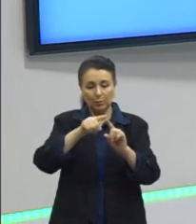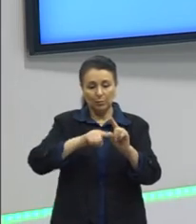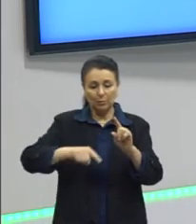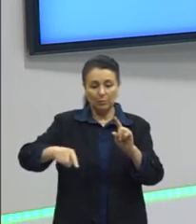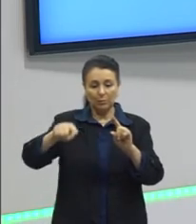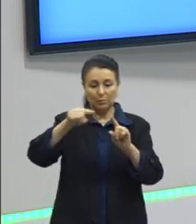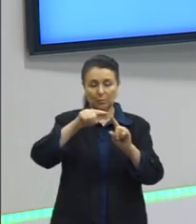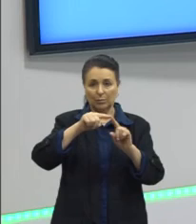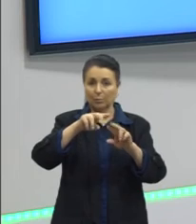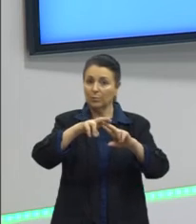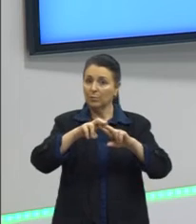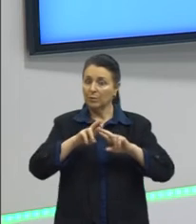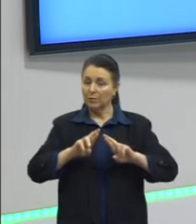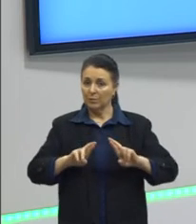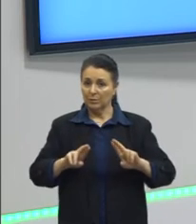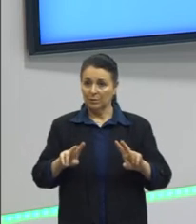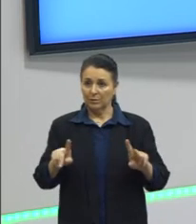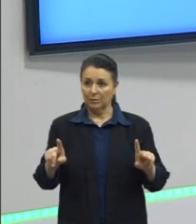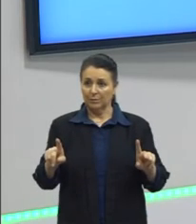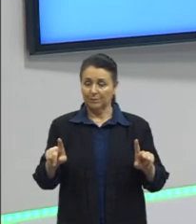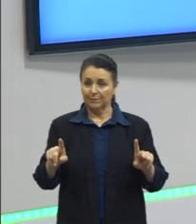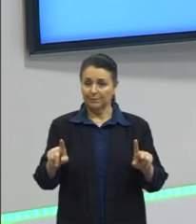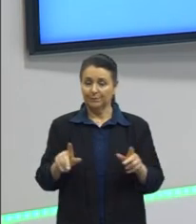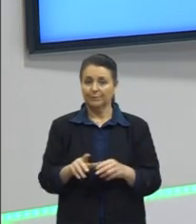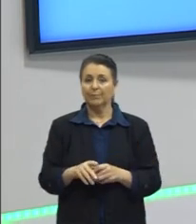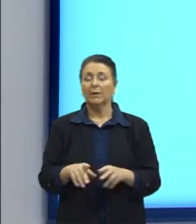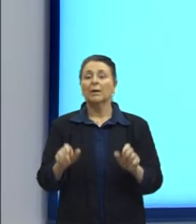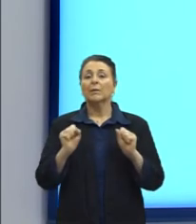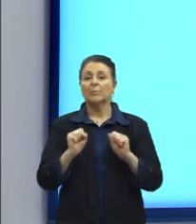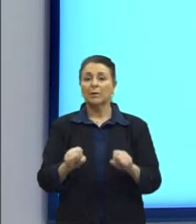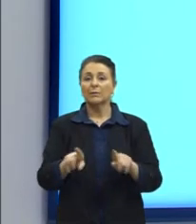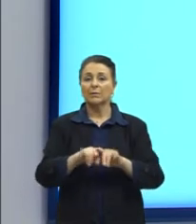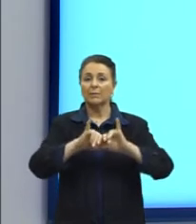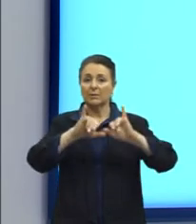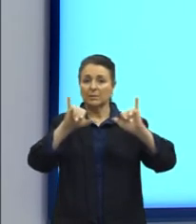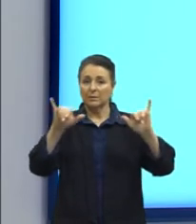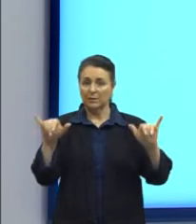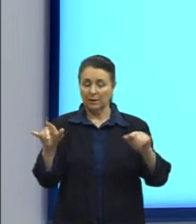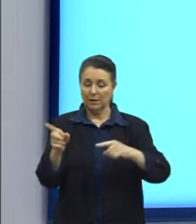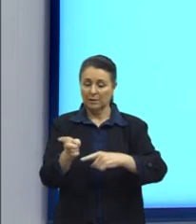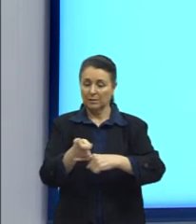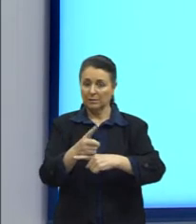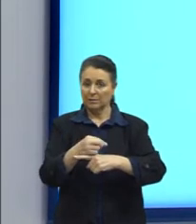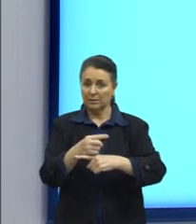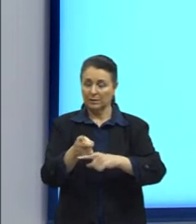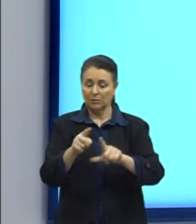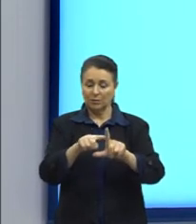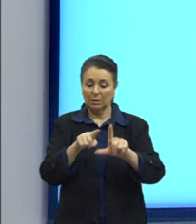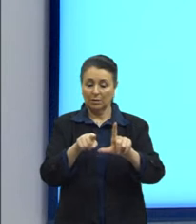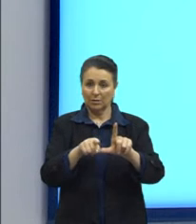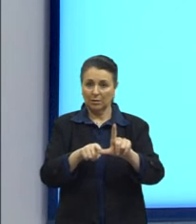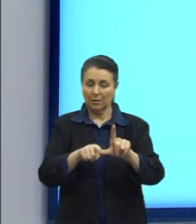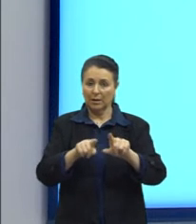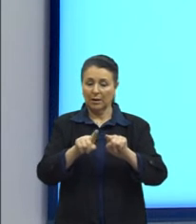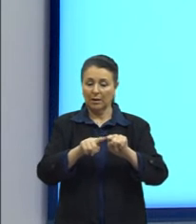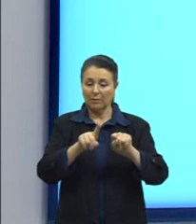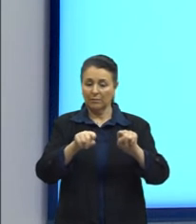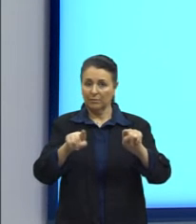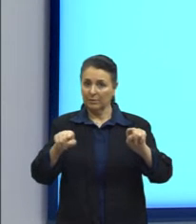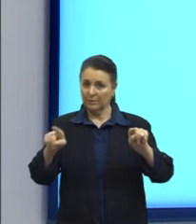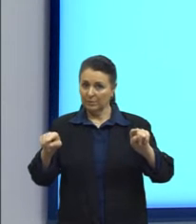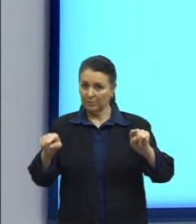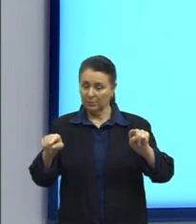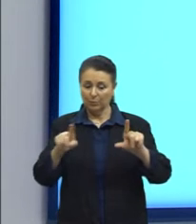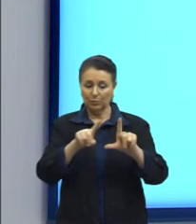diferença bom a gente também pode dizer que essa velocidade angular ela vai ser a variação Então desse